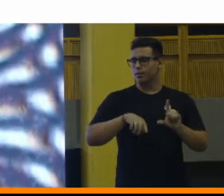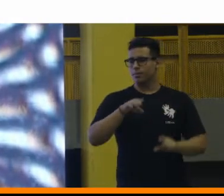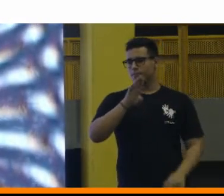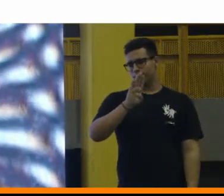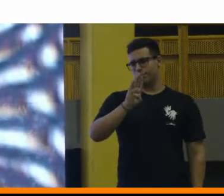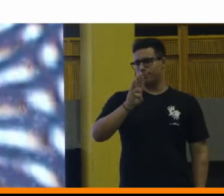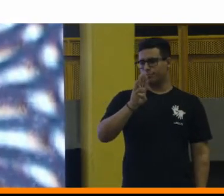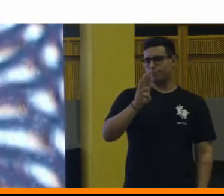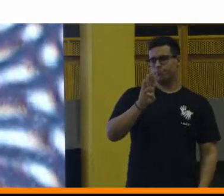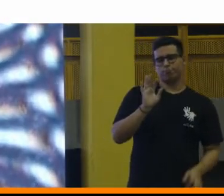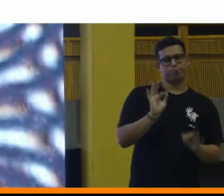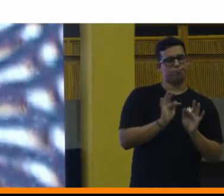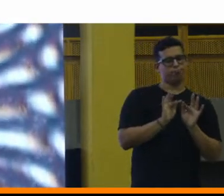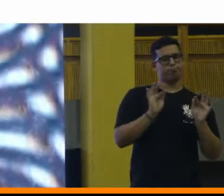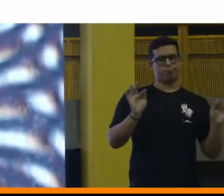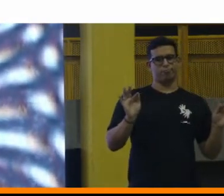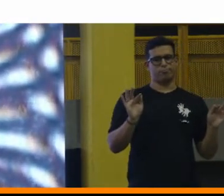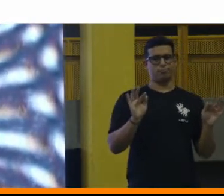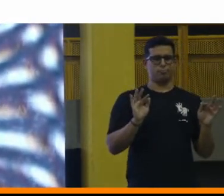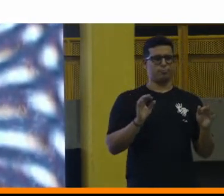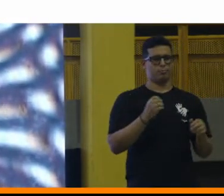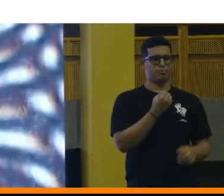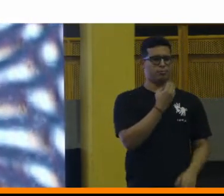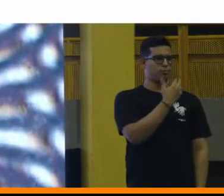Simples assim. Tudo bem?